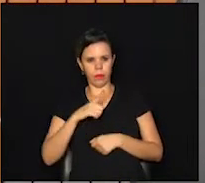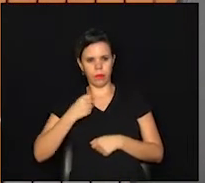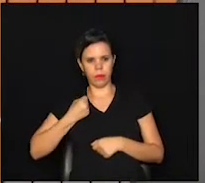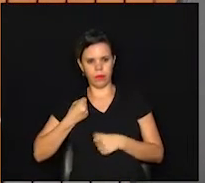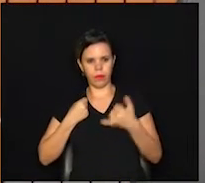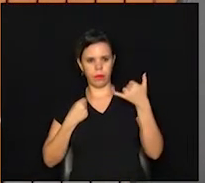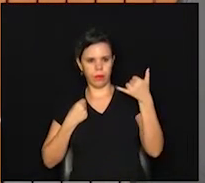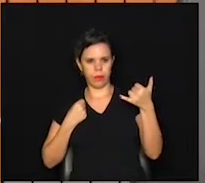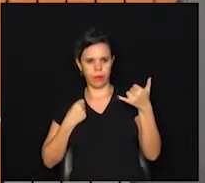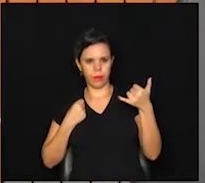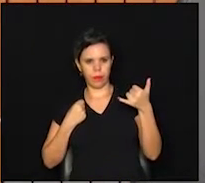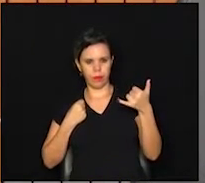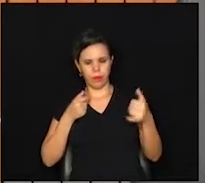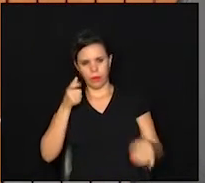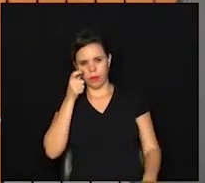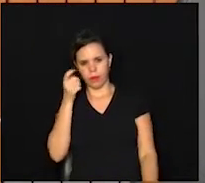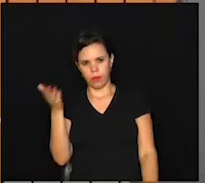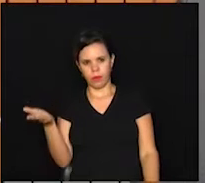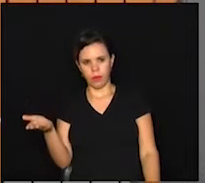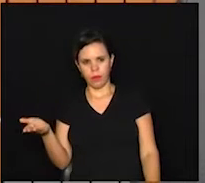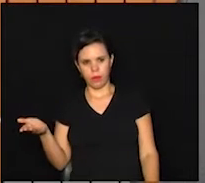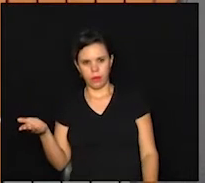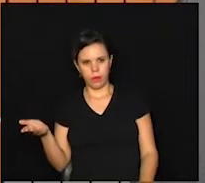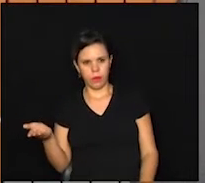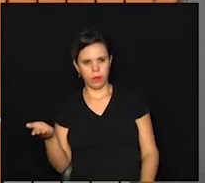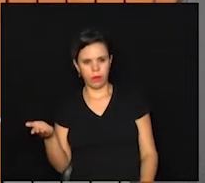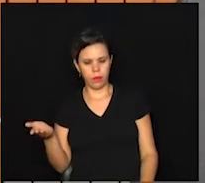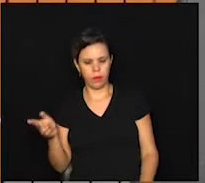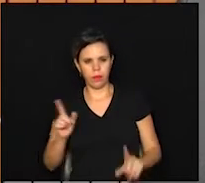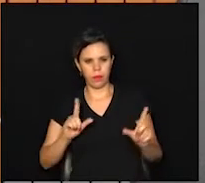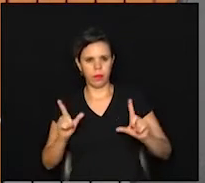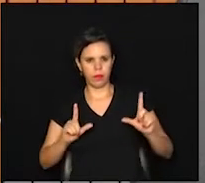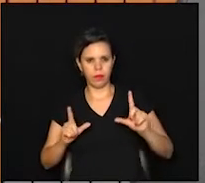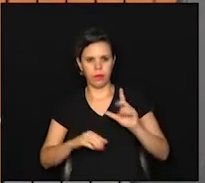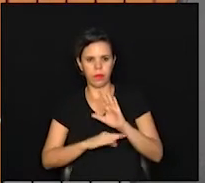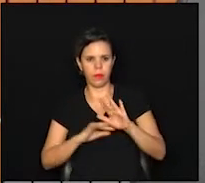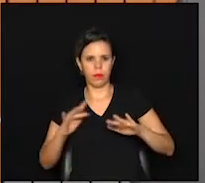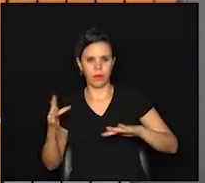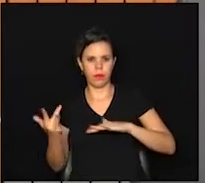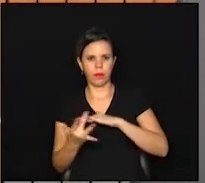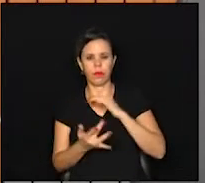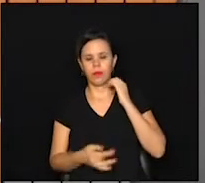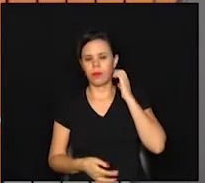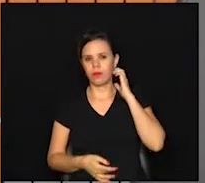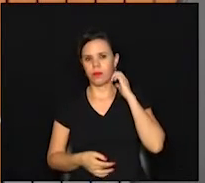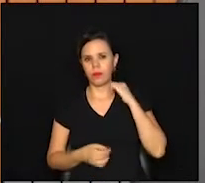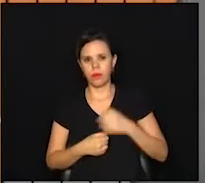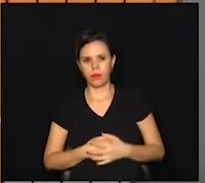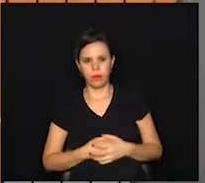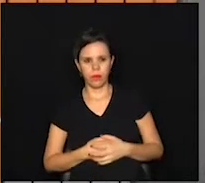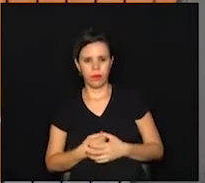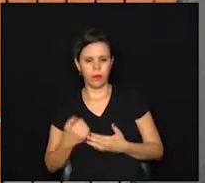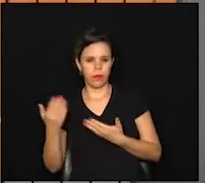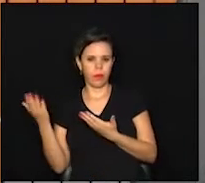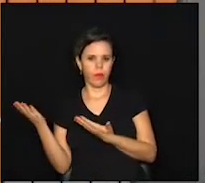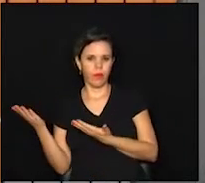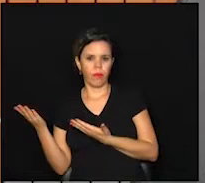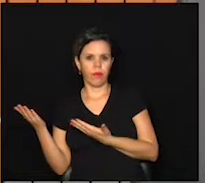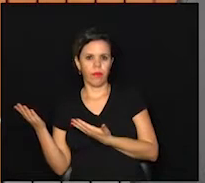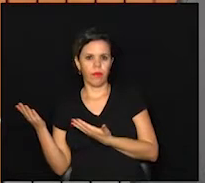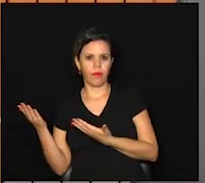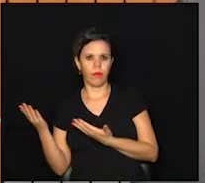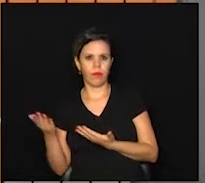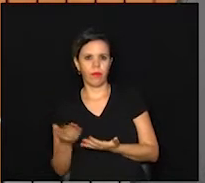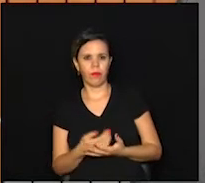telefone, você que está acompanhando a gente pela TV Câmara, pelas redes sociais, que é o